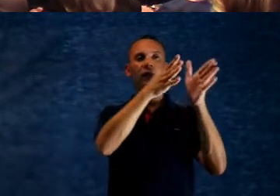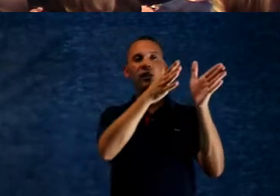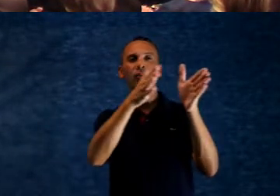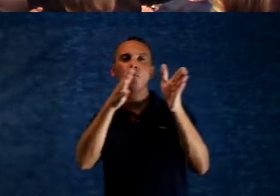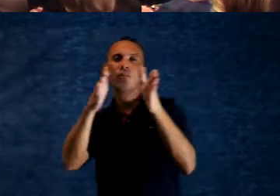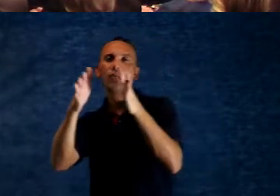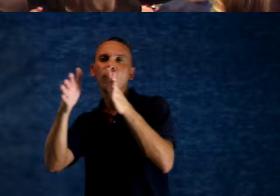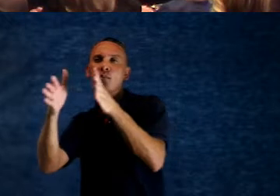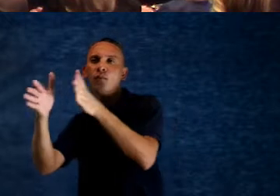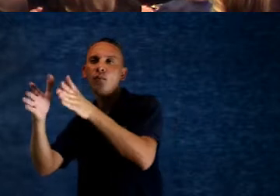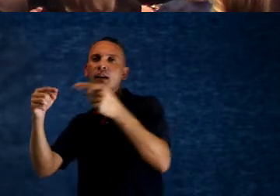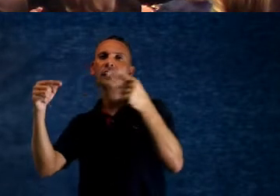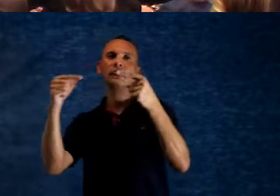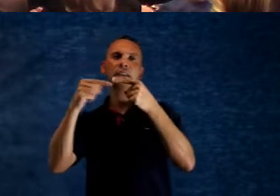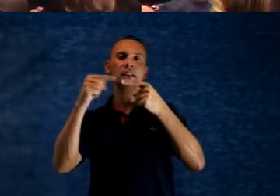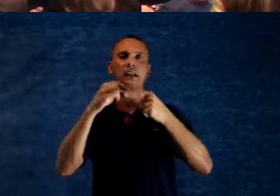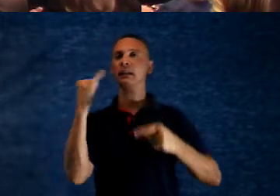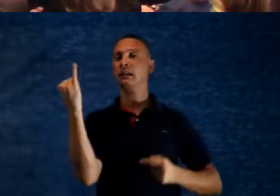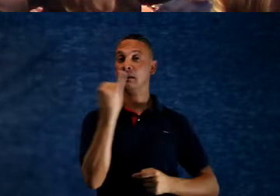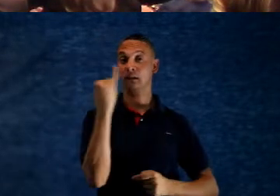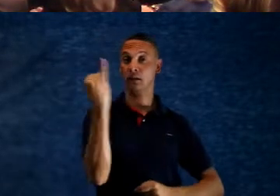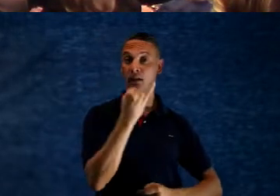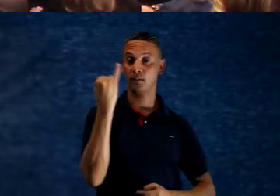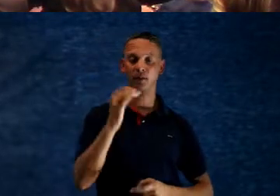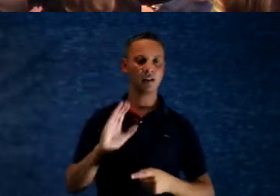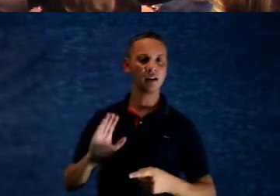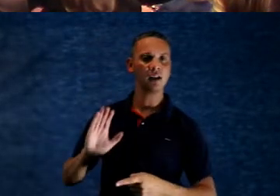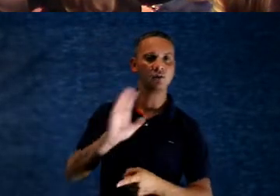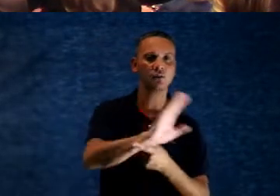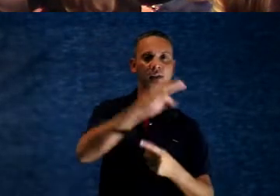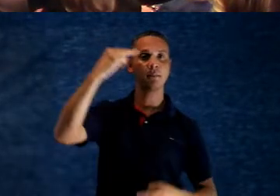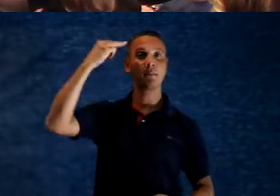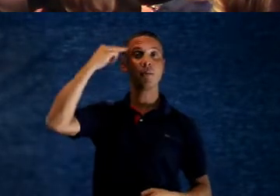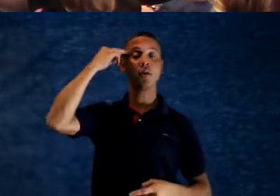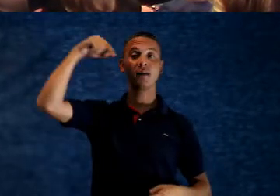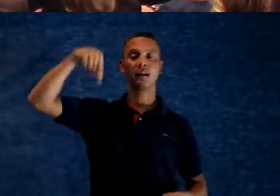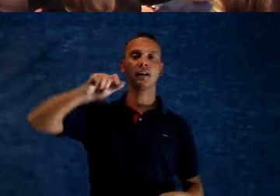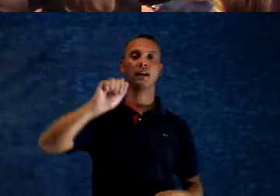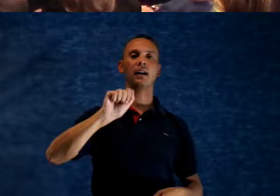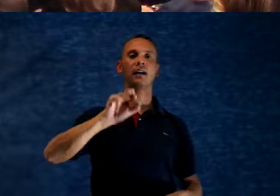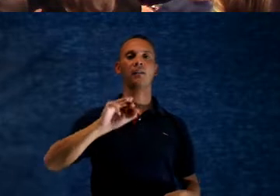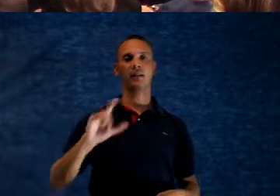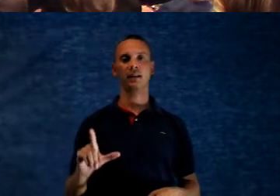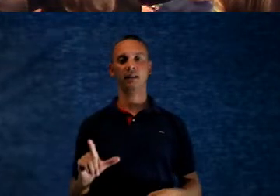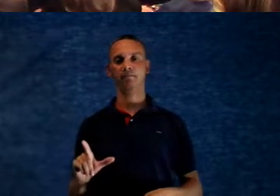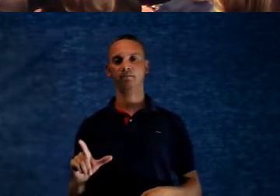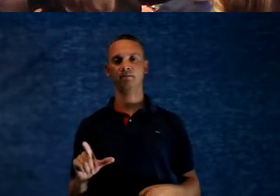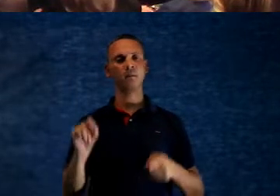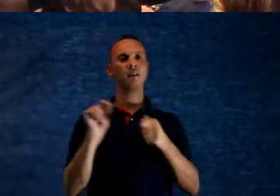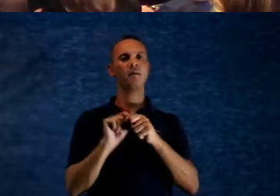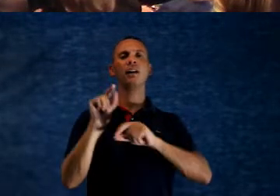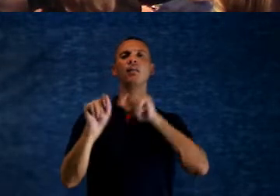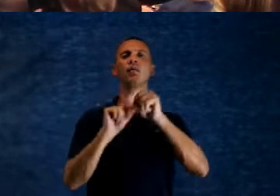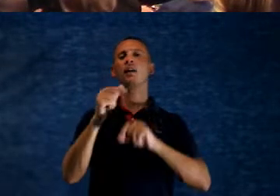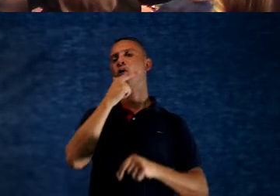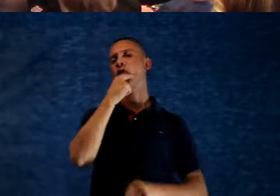histórico, que também é peça fundamental para a preservação da memória desta casa. Produzido